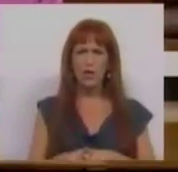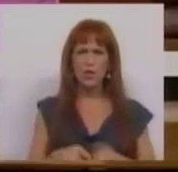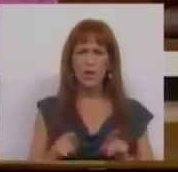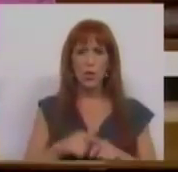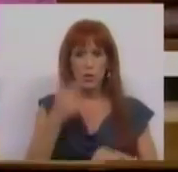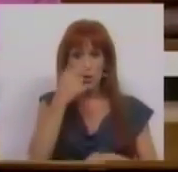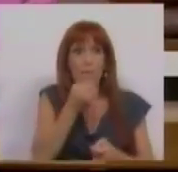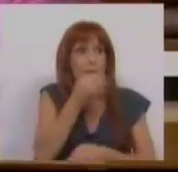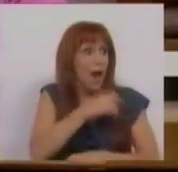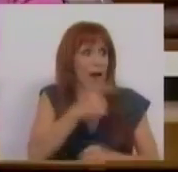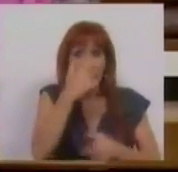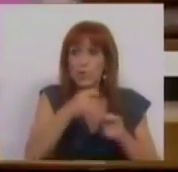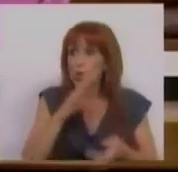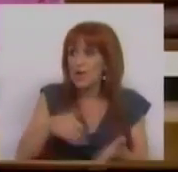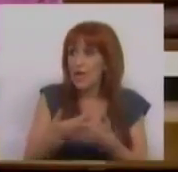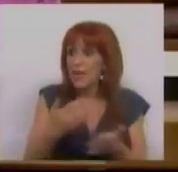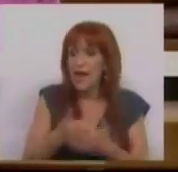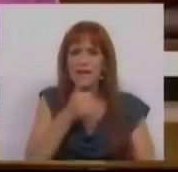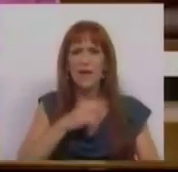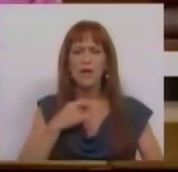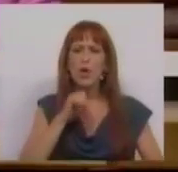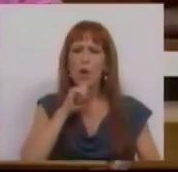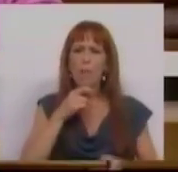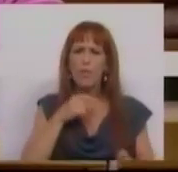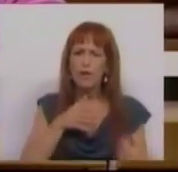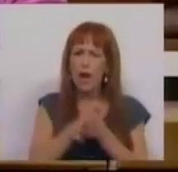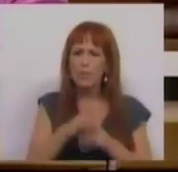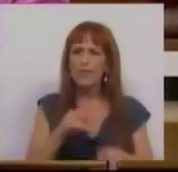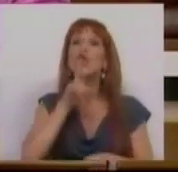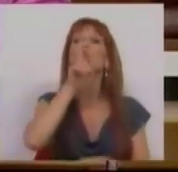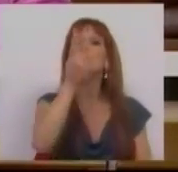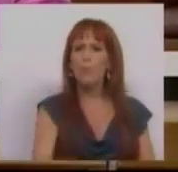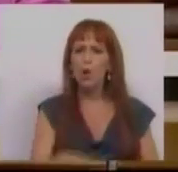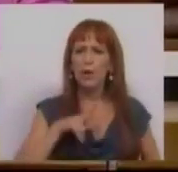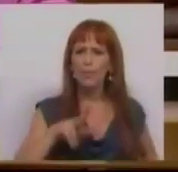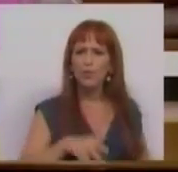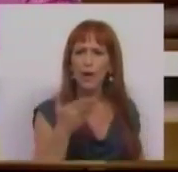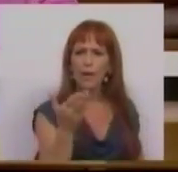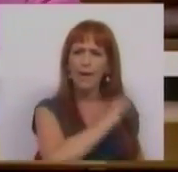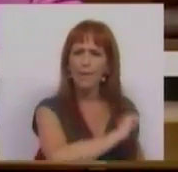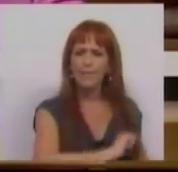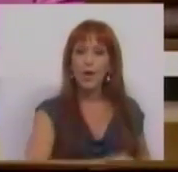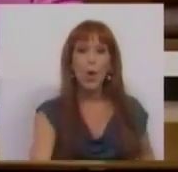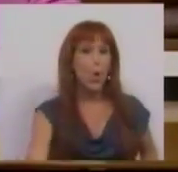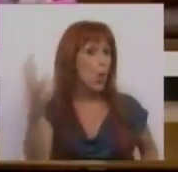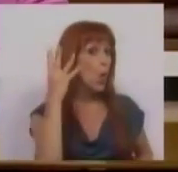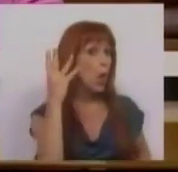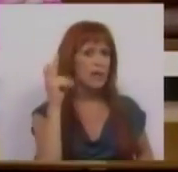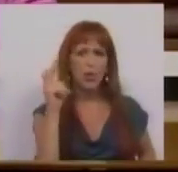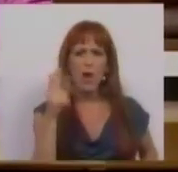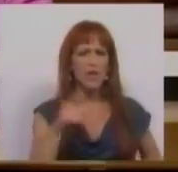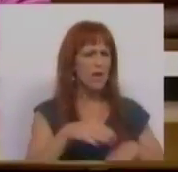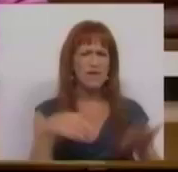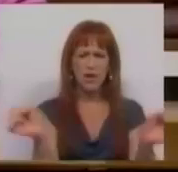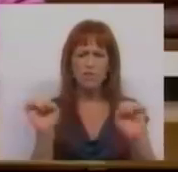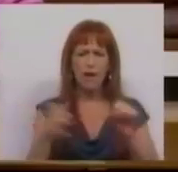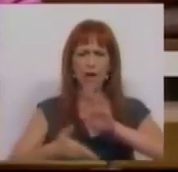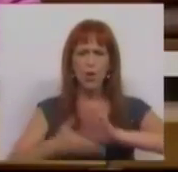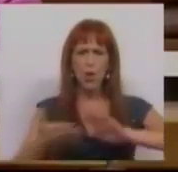dadores de sangue. Aproveite a oportunidade, Sr. Ministro, e responda ao país. Durante 4 anos não fizeram nada